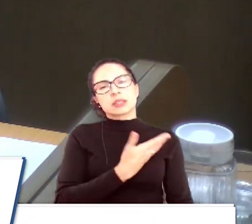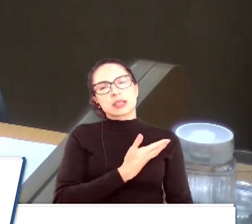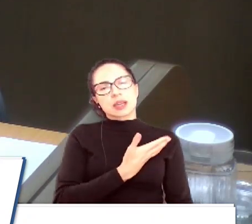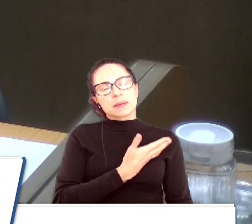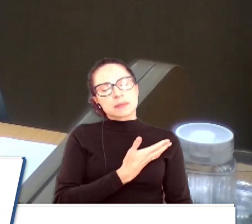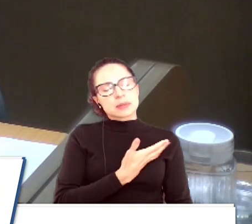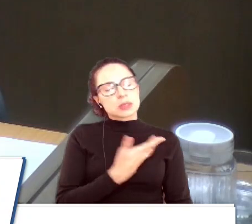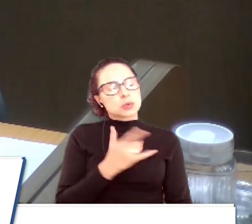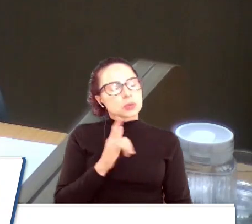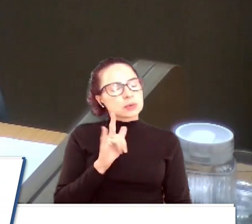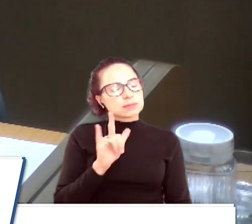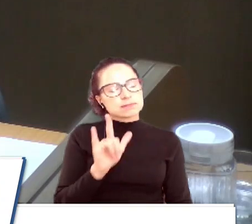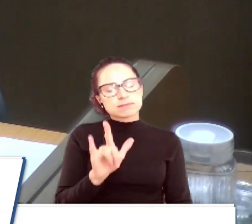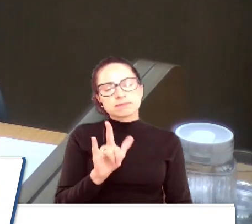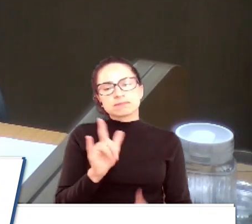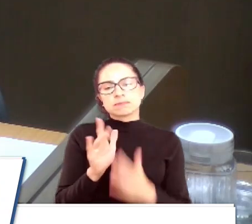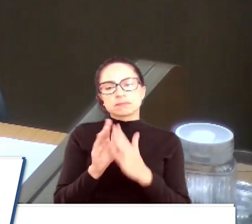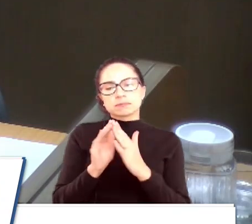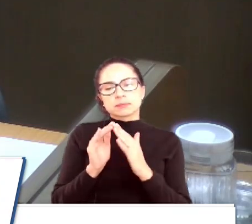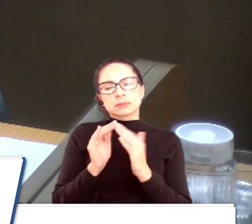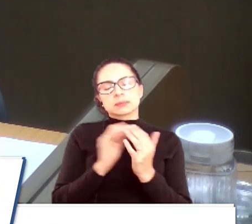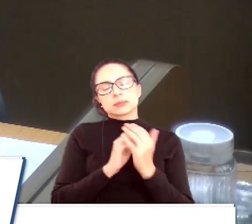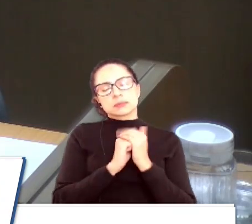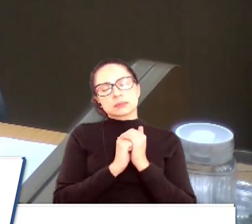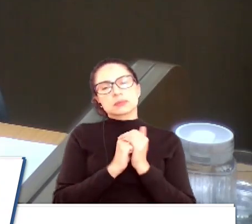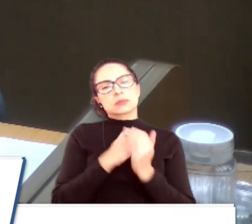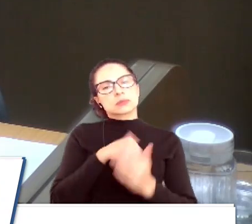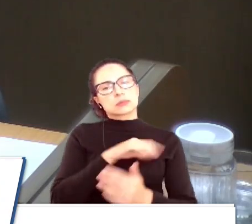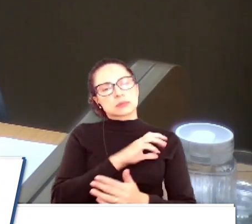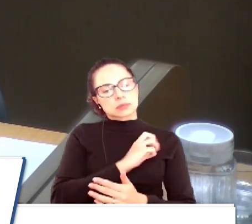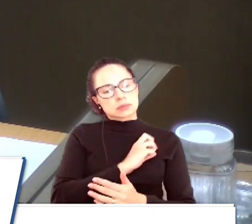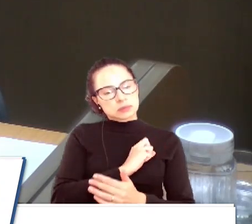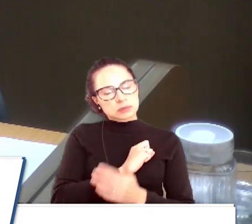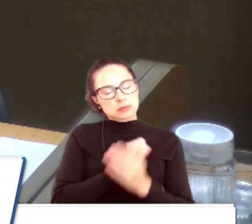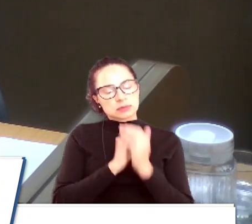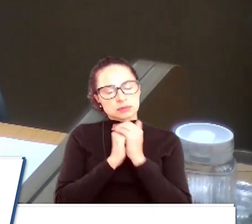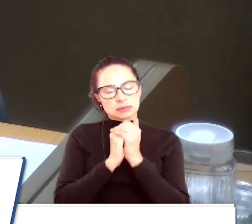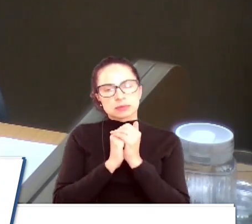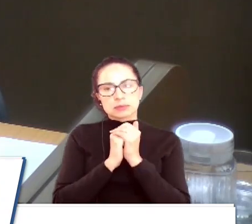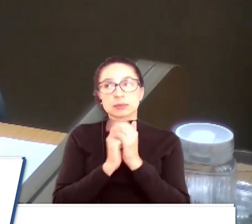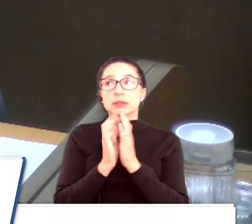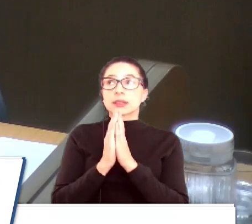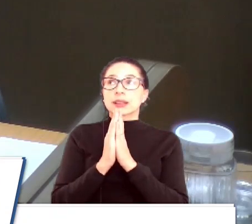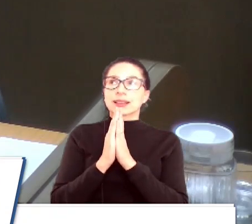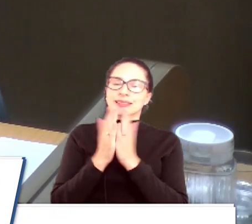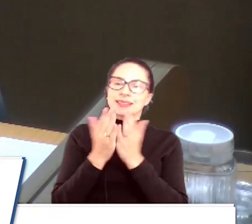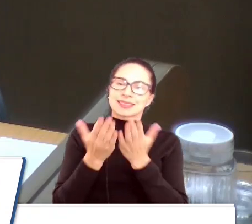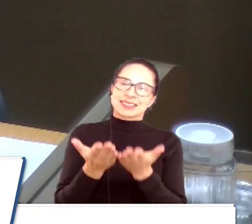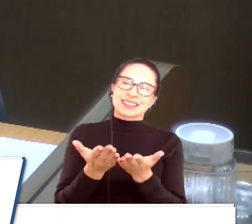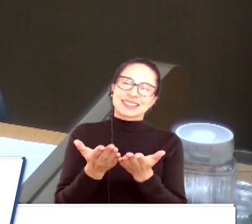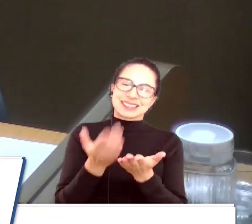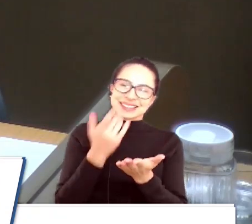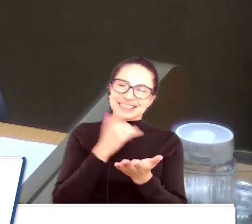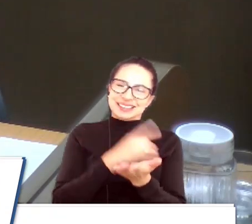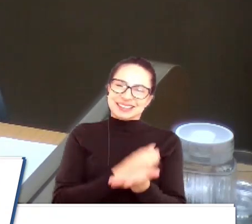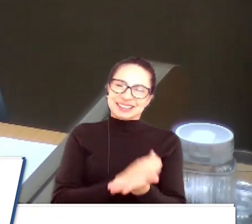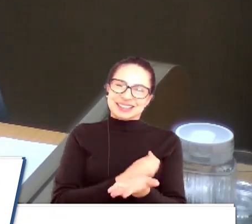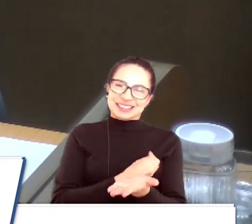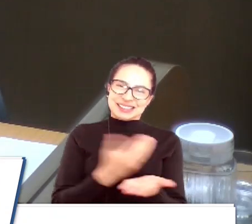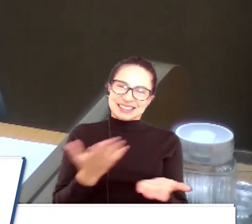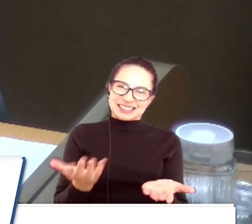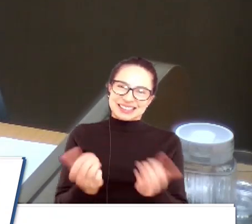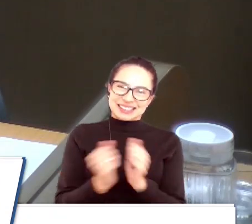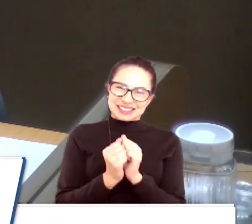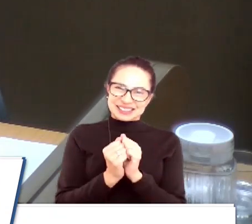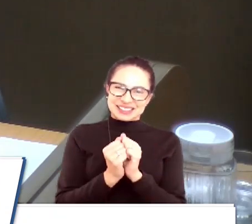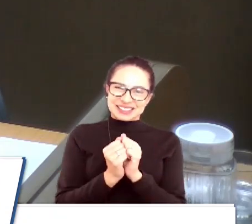amam, né, que pediam oração, e a gente orou. E graças a Deus, ele te deu mais uma chance para você poder estar aqui, amém, hoje com a